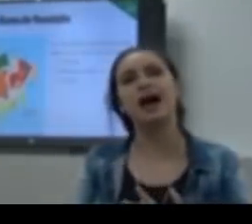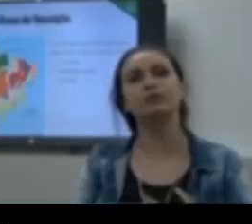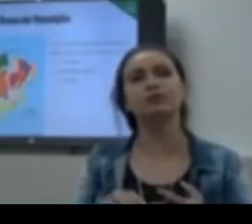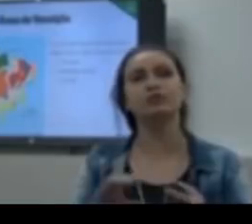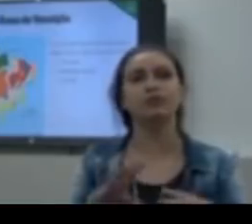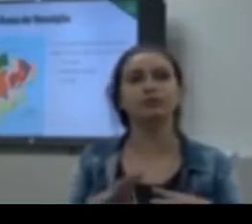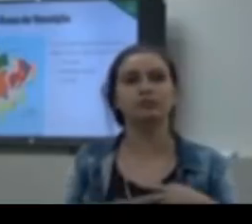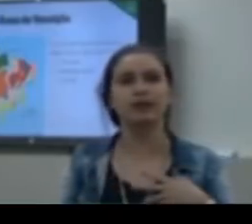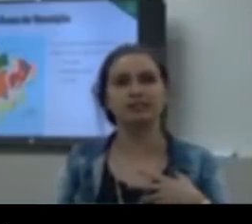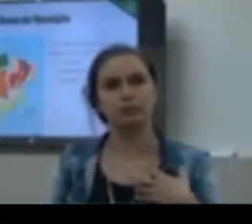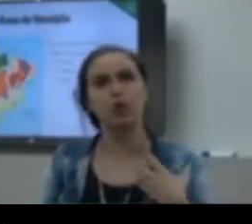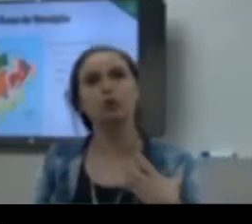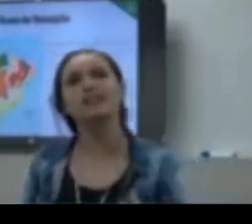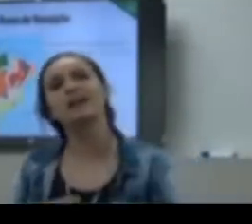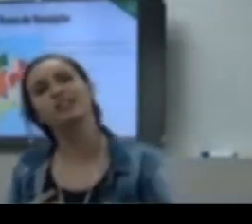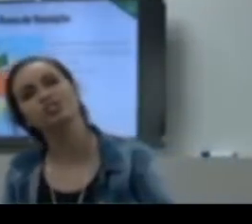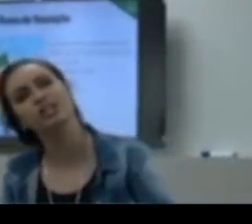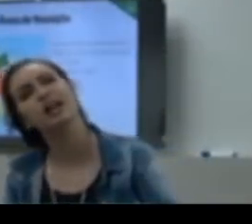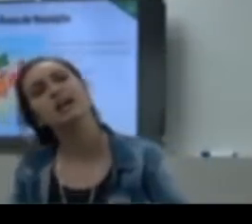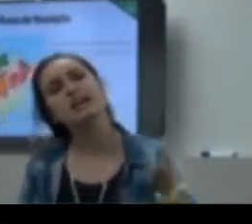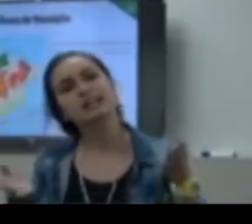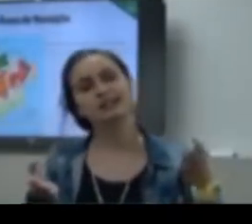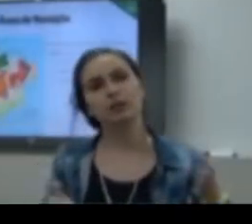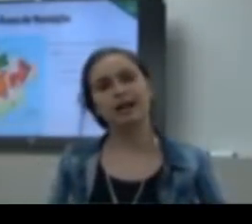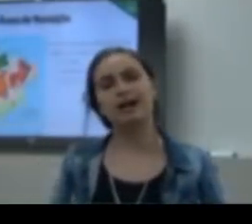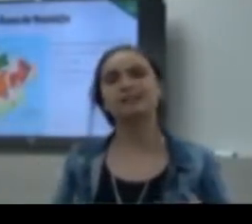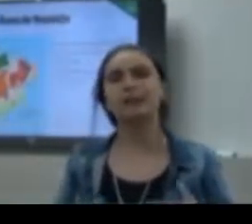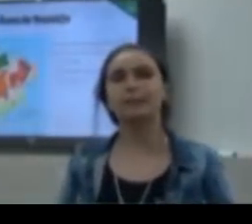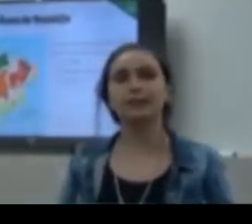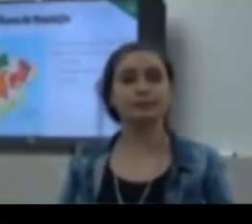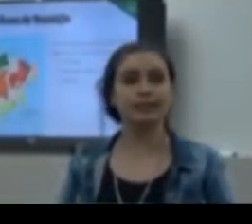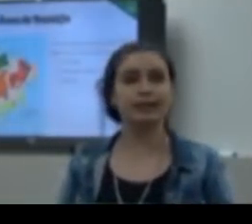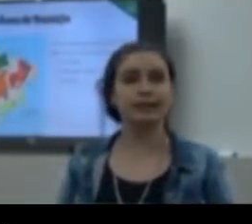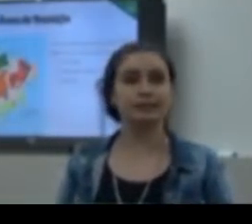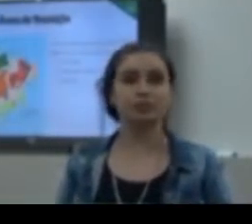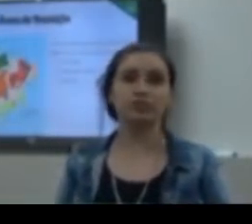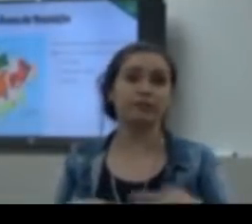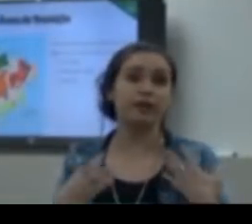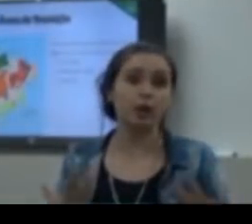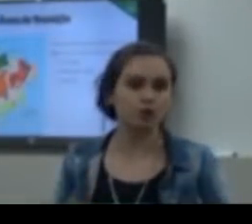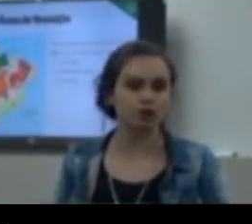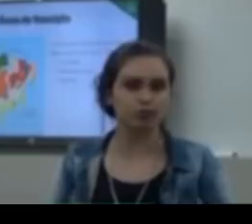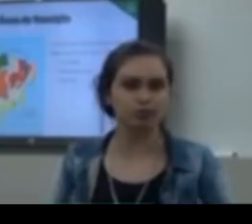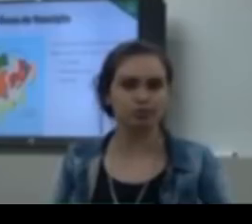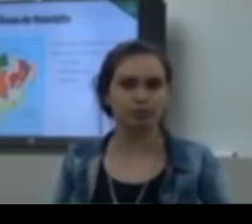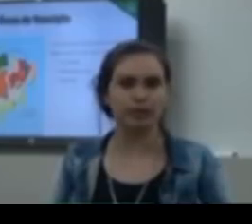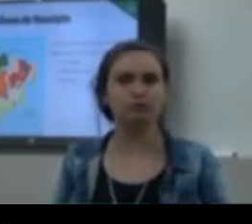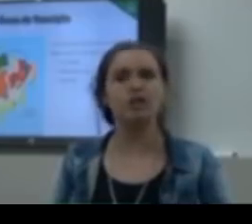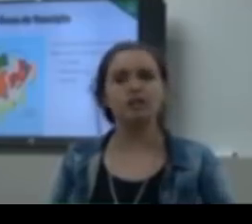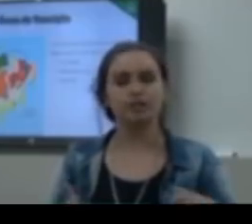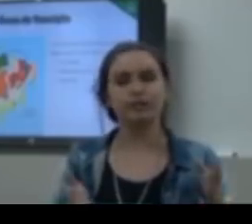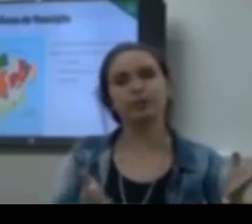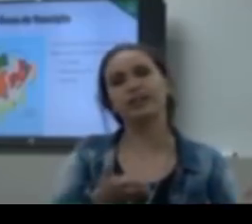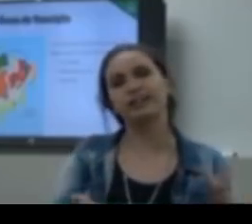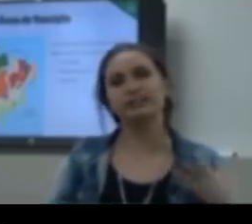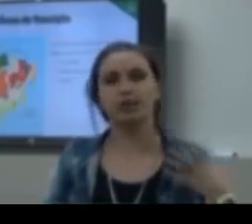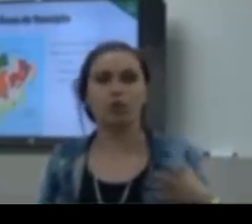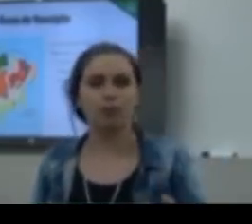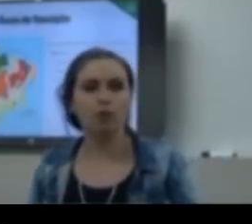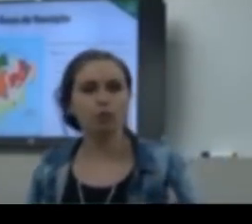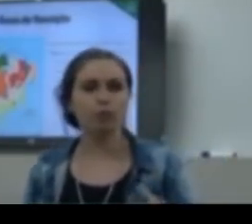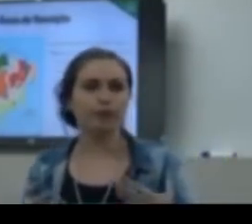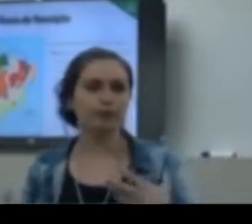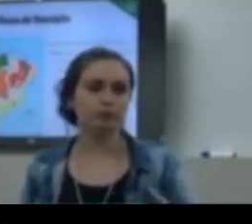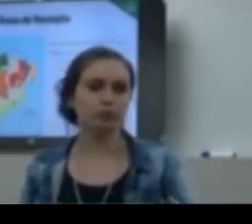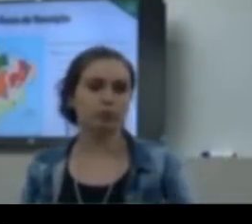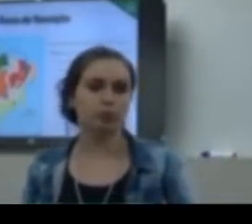falou do cerrado, já falou dos mares e morros, da caatinga, das araucárias e das pradarias. Então, a gente já falou de todos os domínios, já falou o que eles